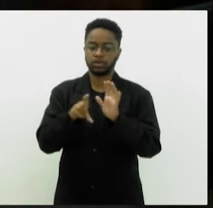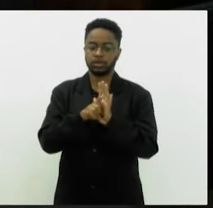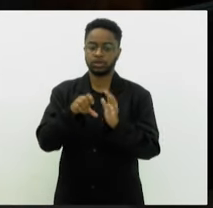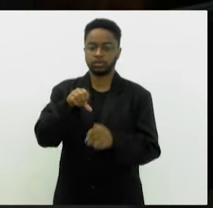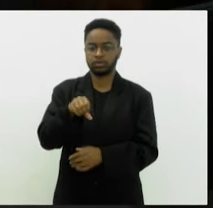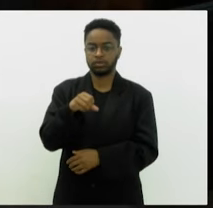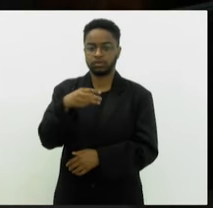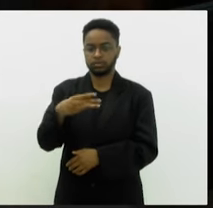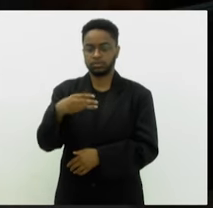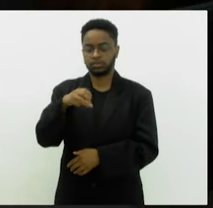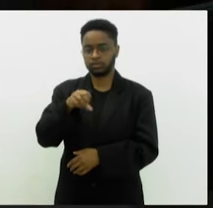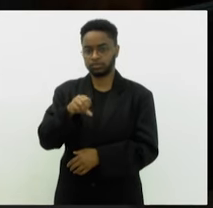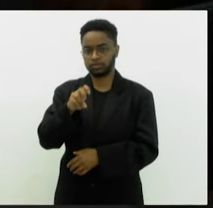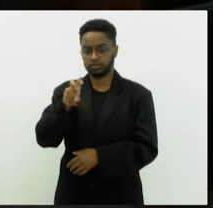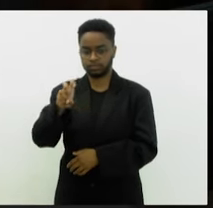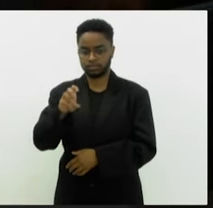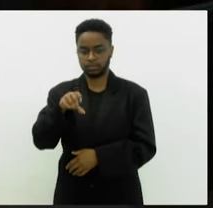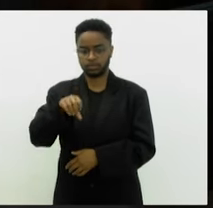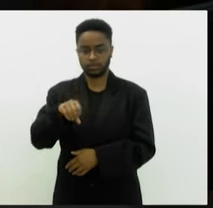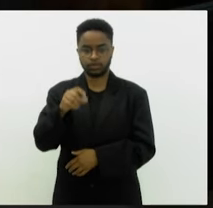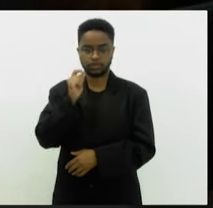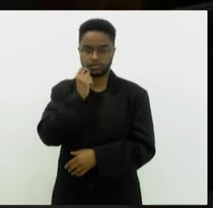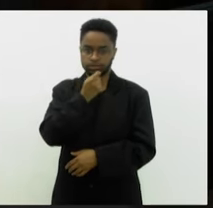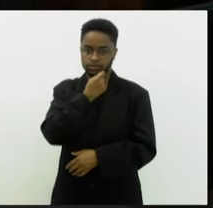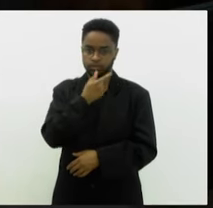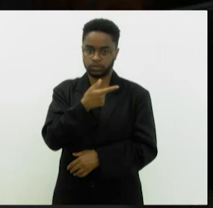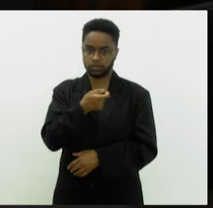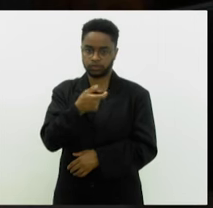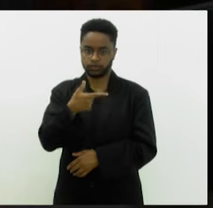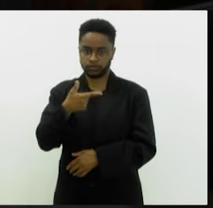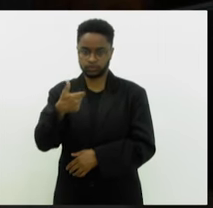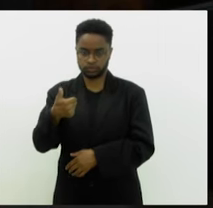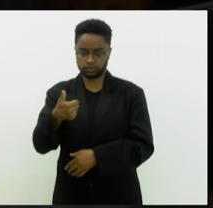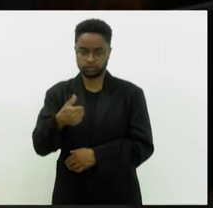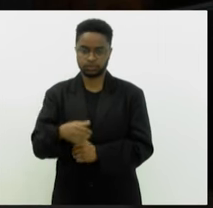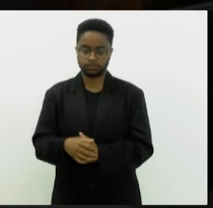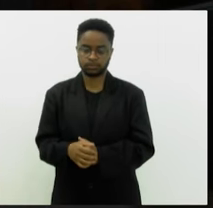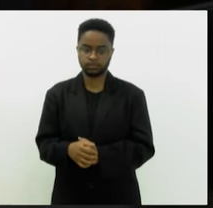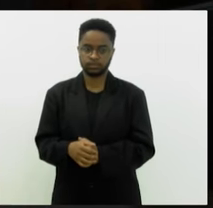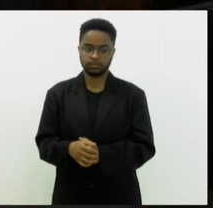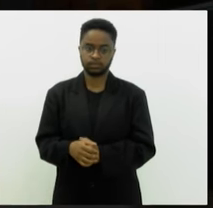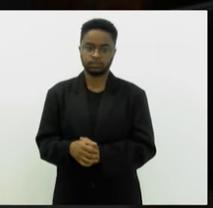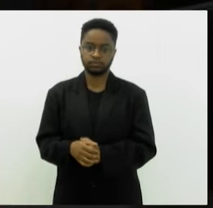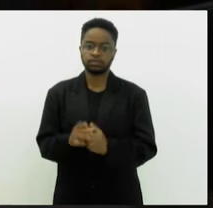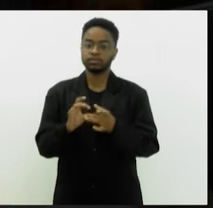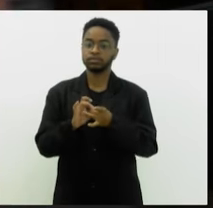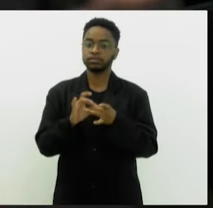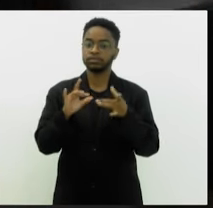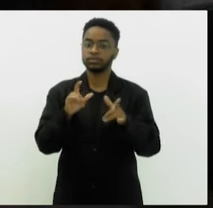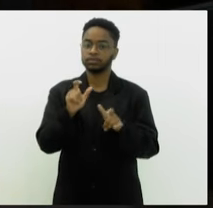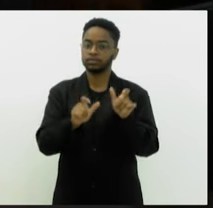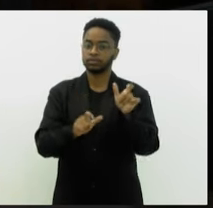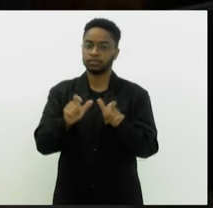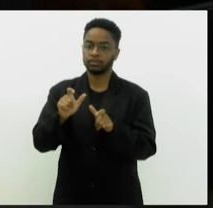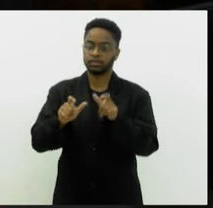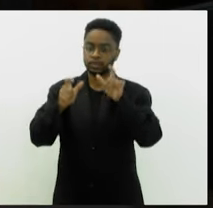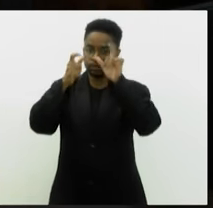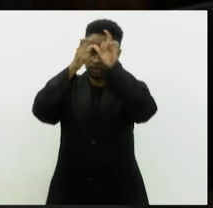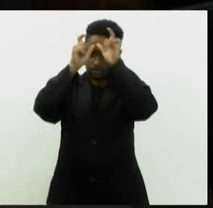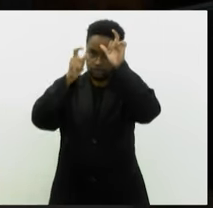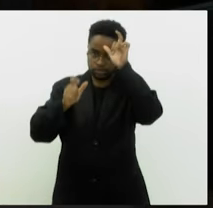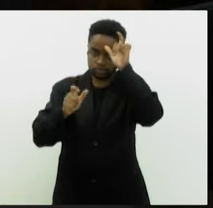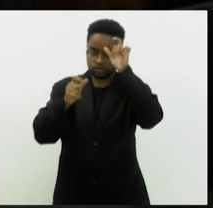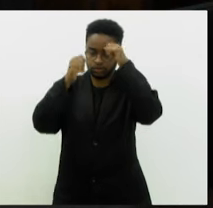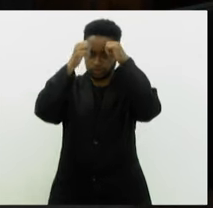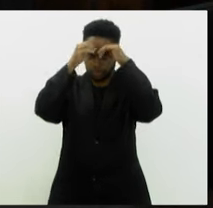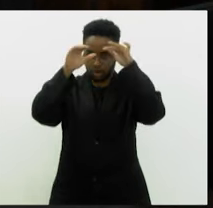9 de setembro de 2021, para permitir à pessoa com transtorno do